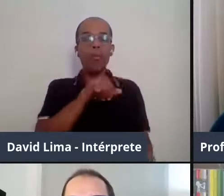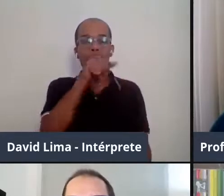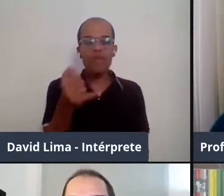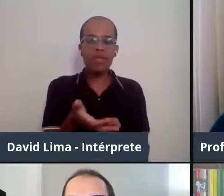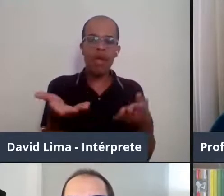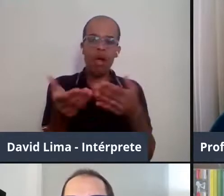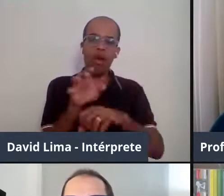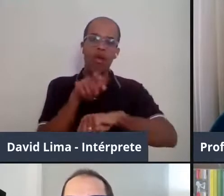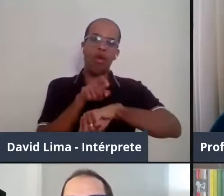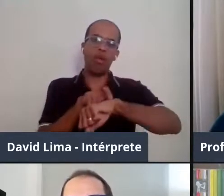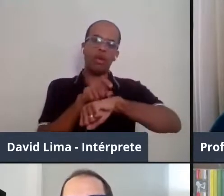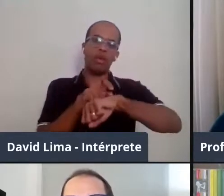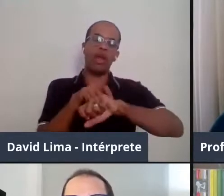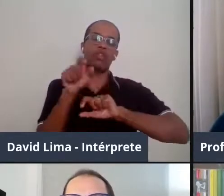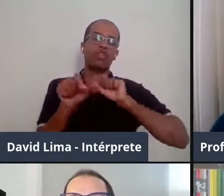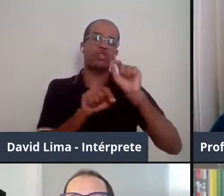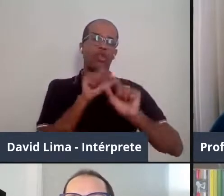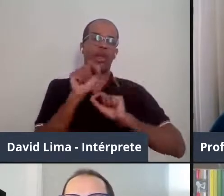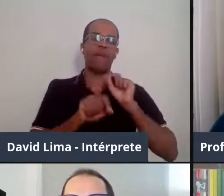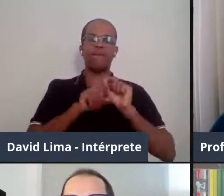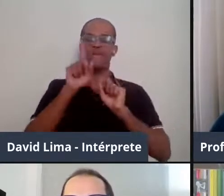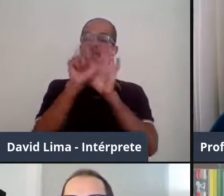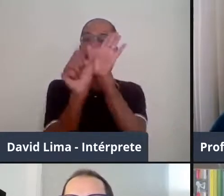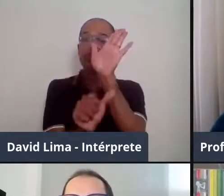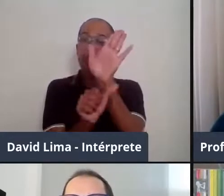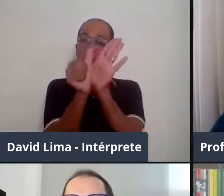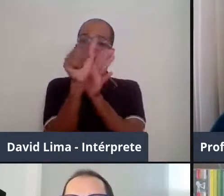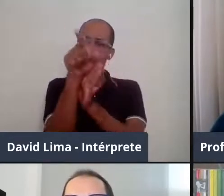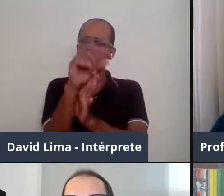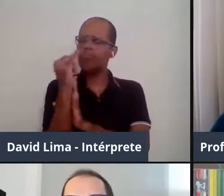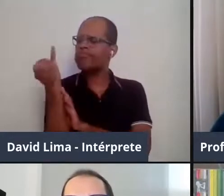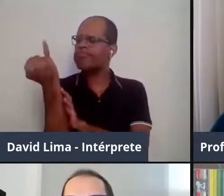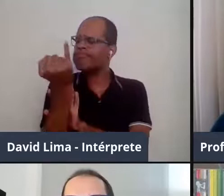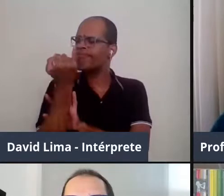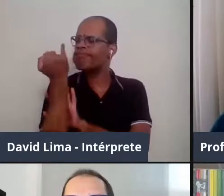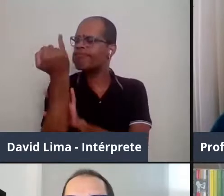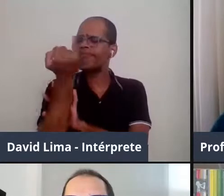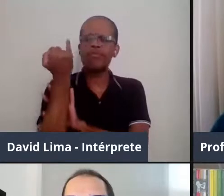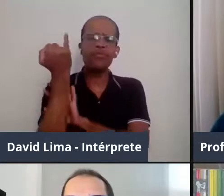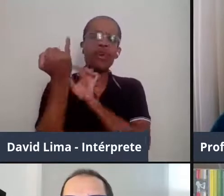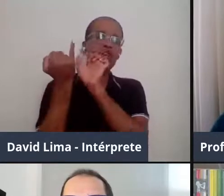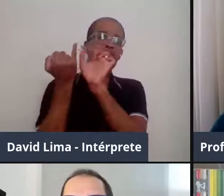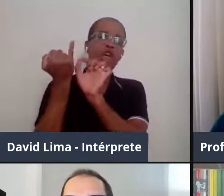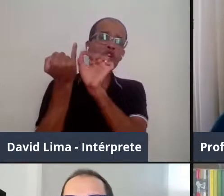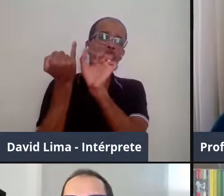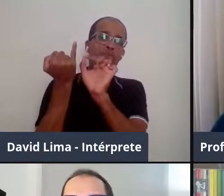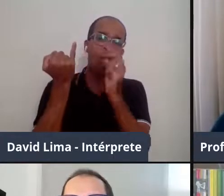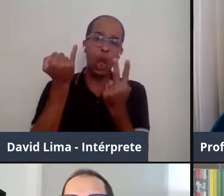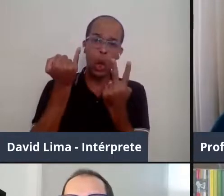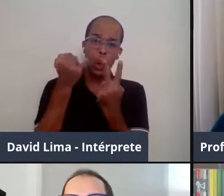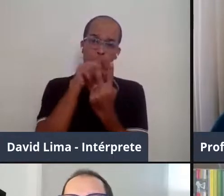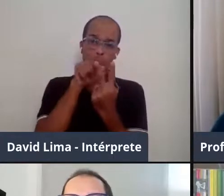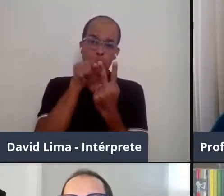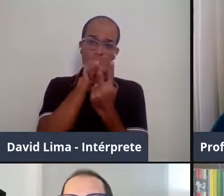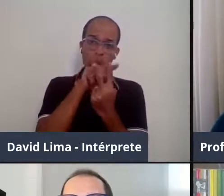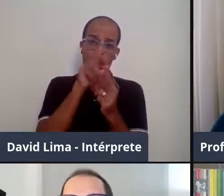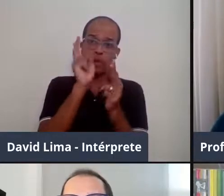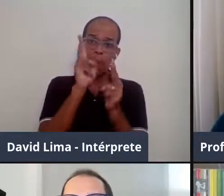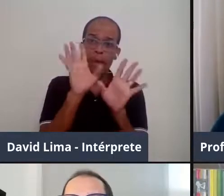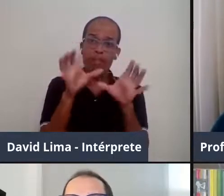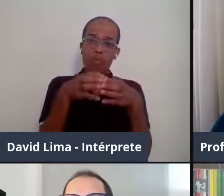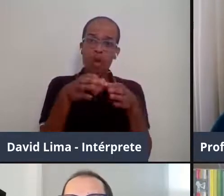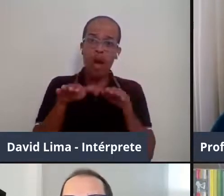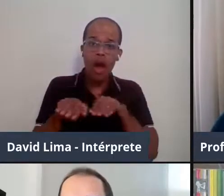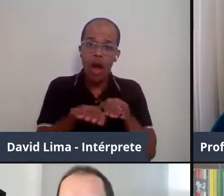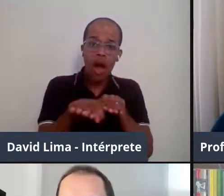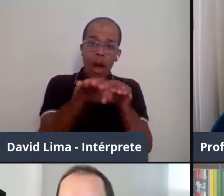o seguinte, que na verdade, primeiro é muito importante colocar esses dois segmentos no mesmo